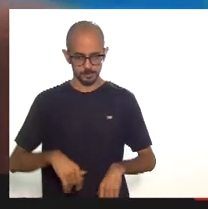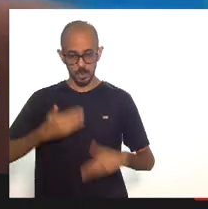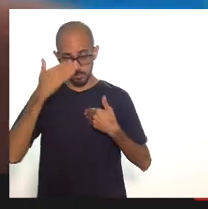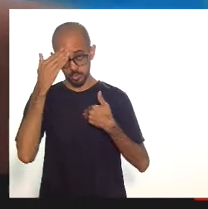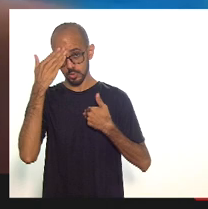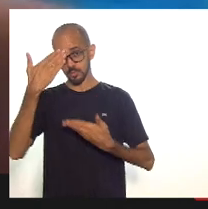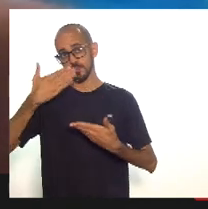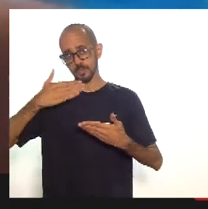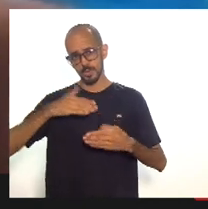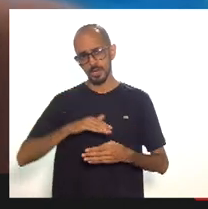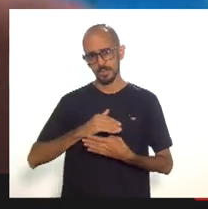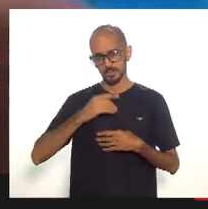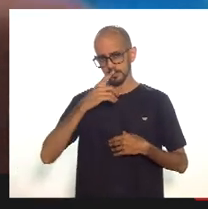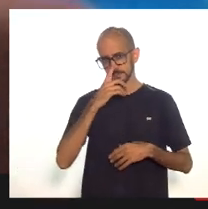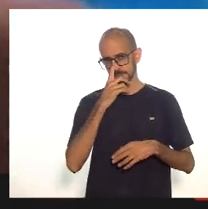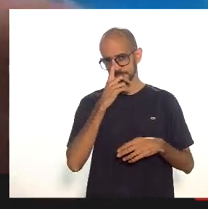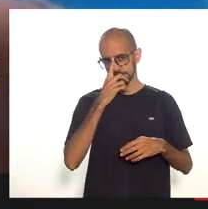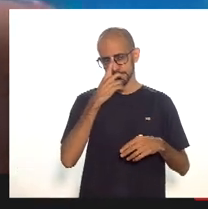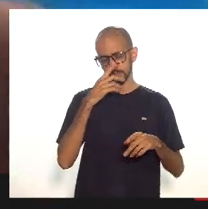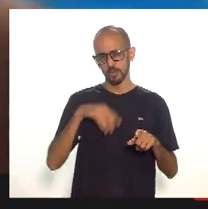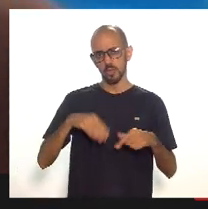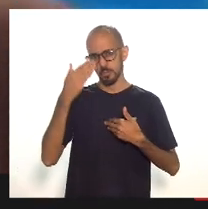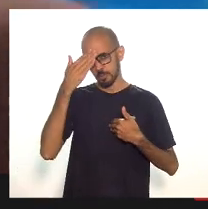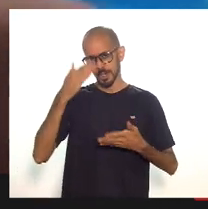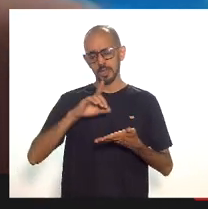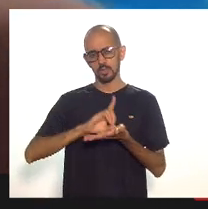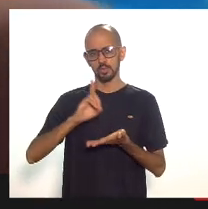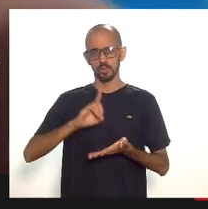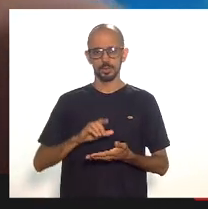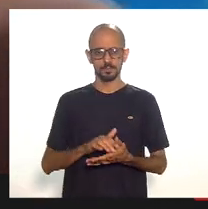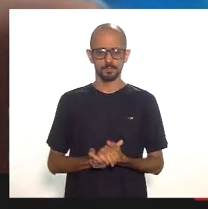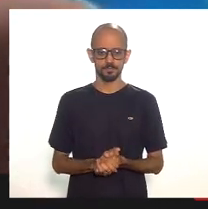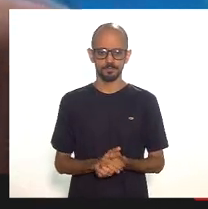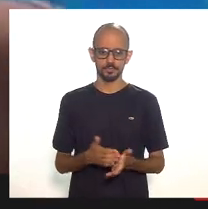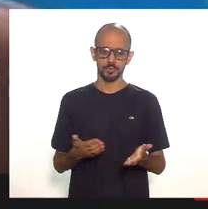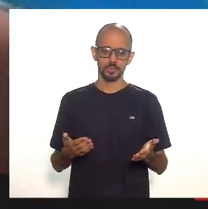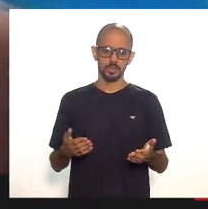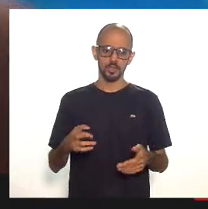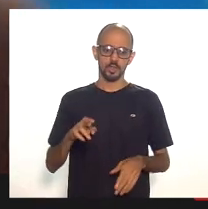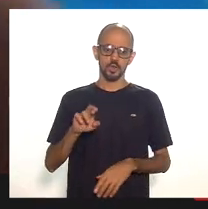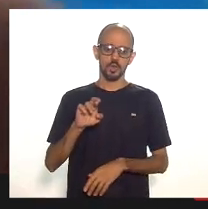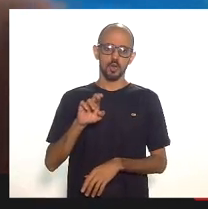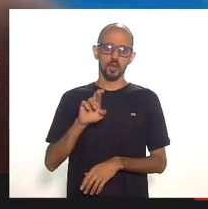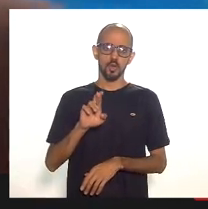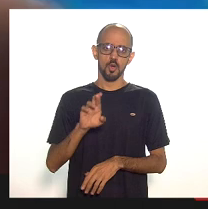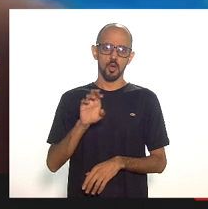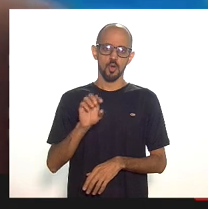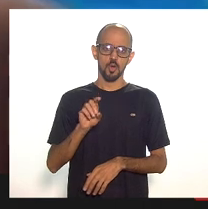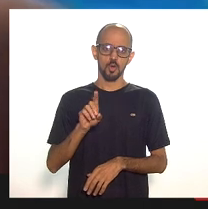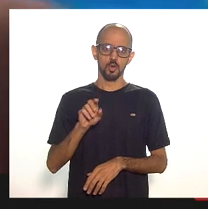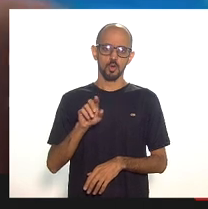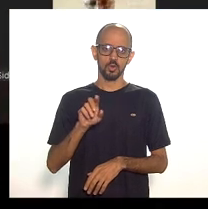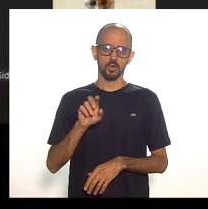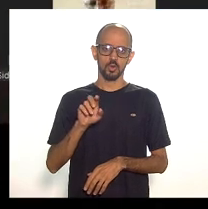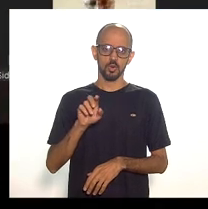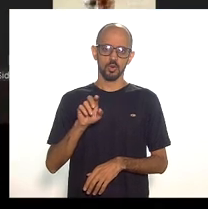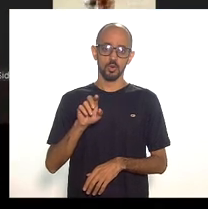Obrigado. Obrigado, doutor. Agora o doutor Rodrigo Oliveira, do COSEMES.